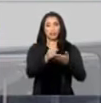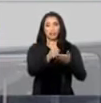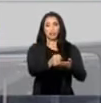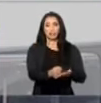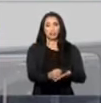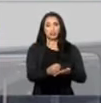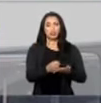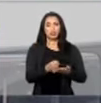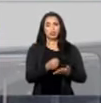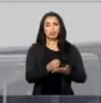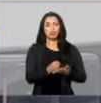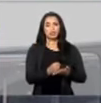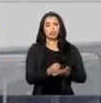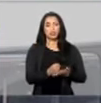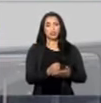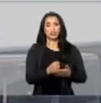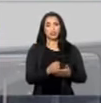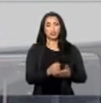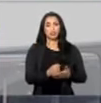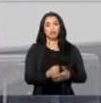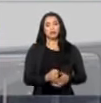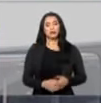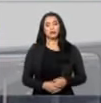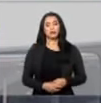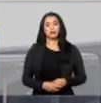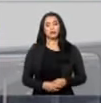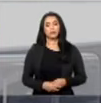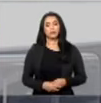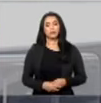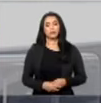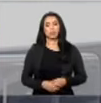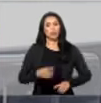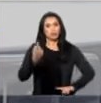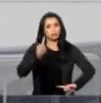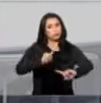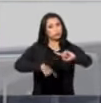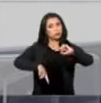audiovisual ao seu segundo grande ciclo de desenvolvimento.